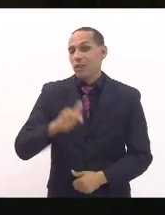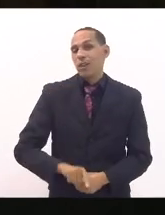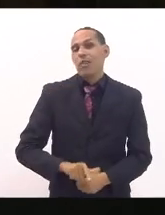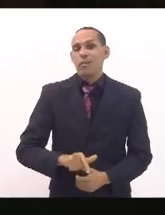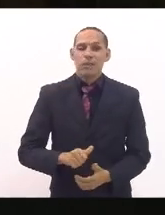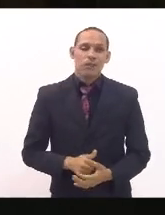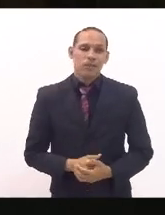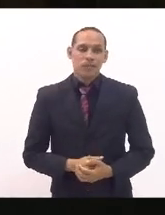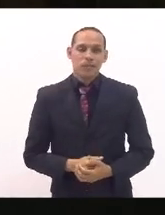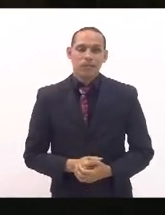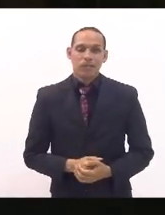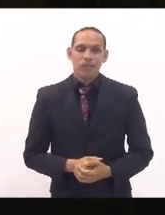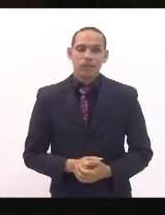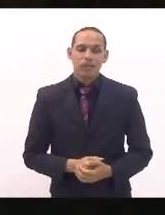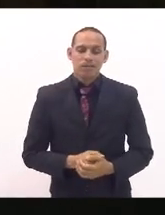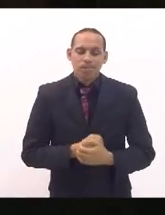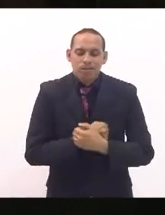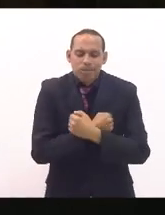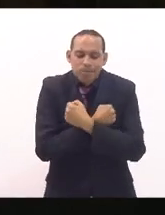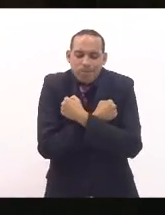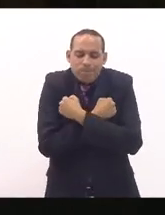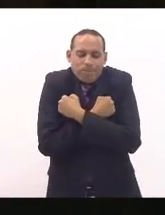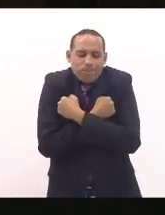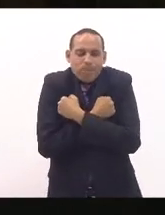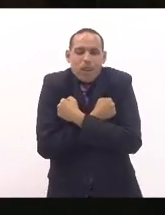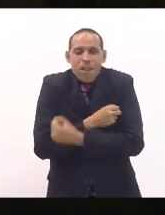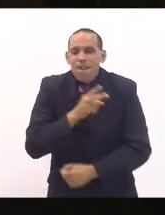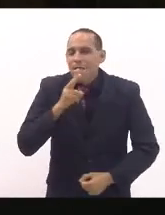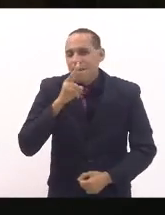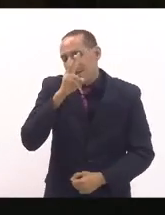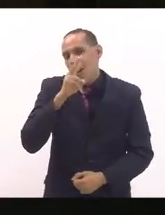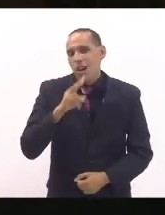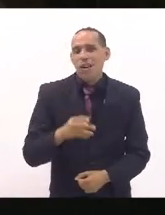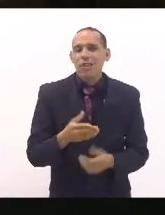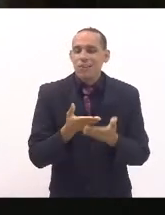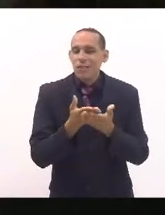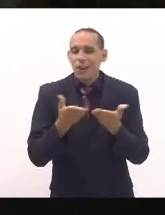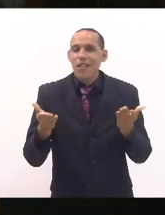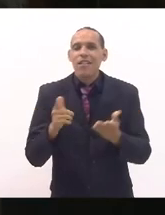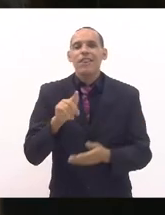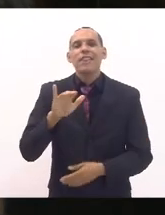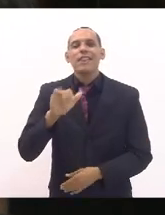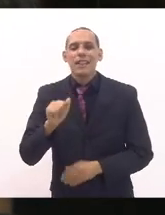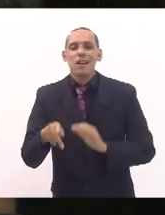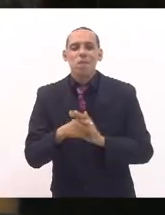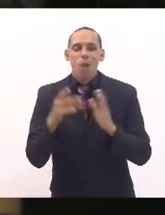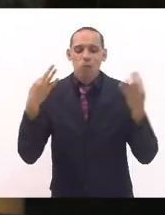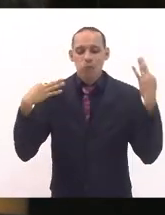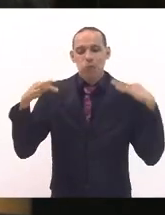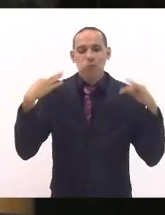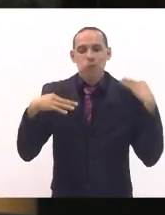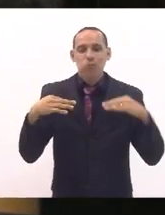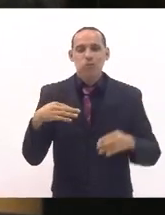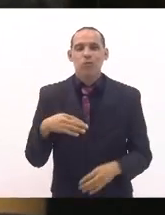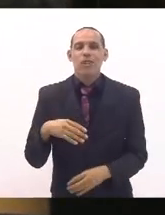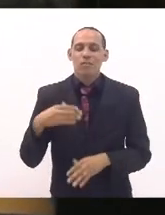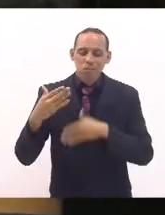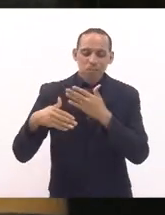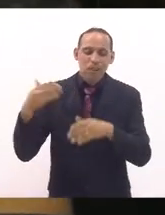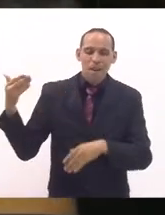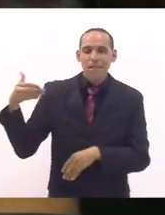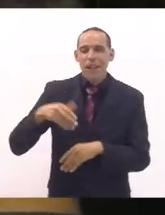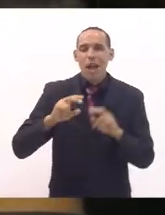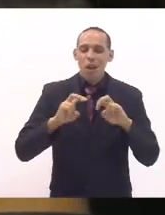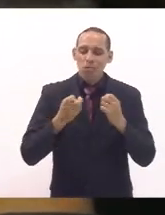aqui, deixar um forte abraço aí a todos os guias de turismo que já já vão estar aqui nesse